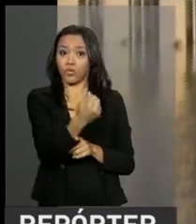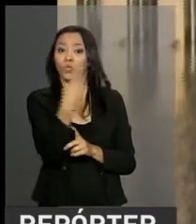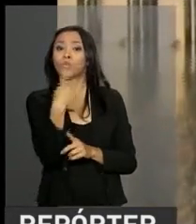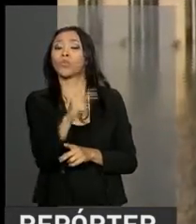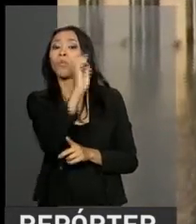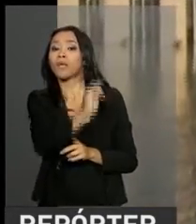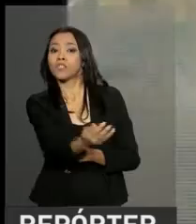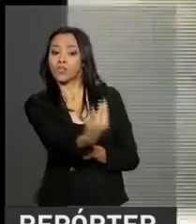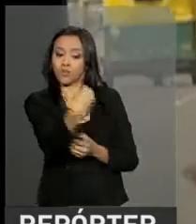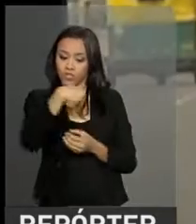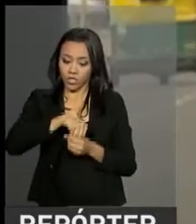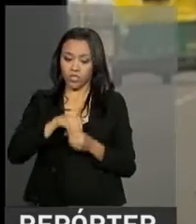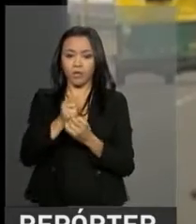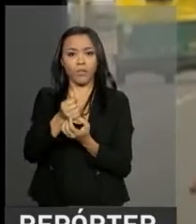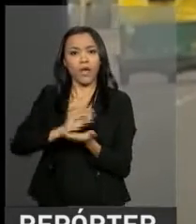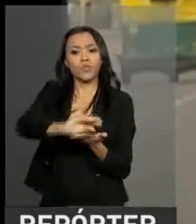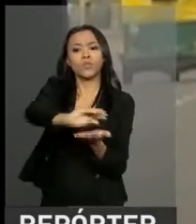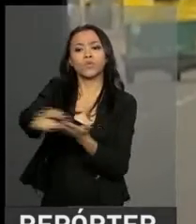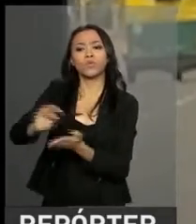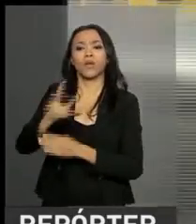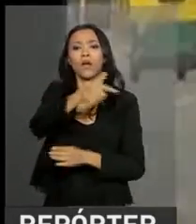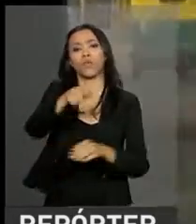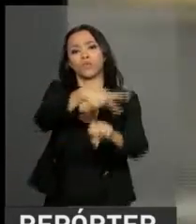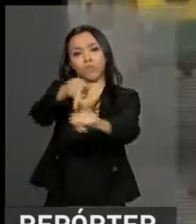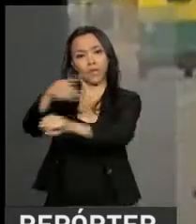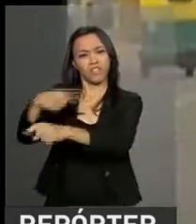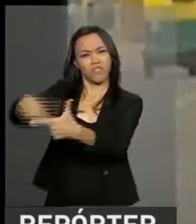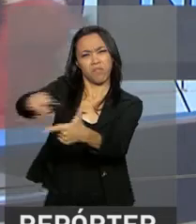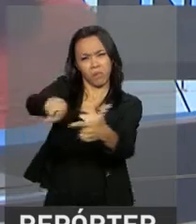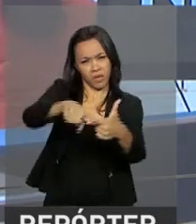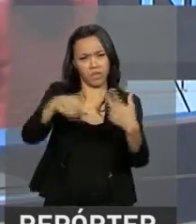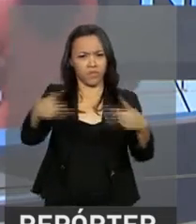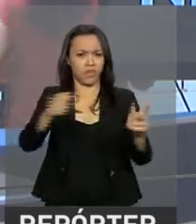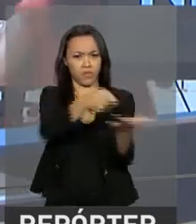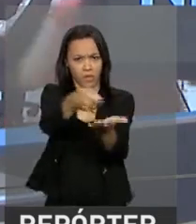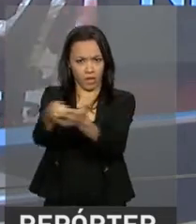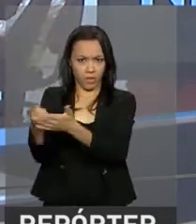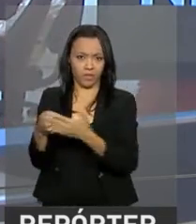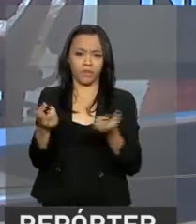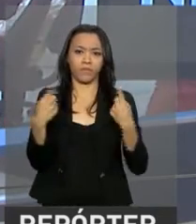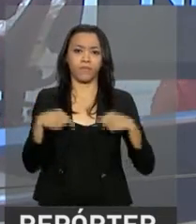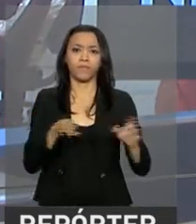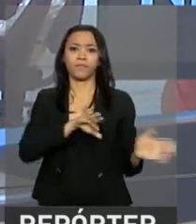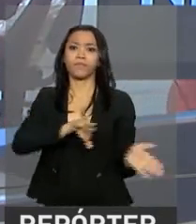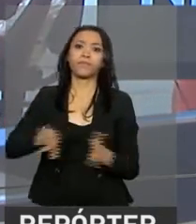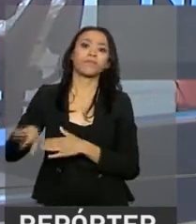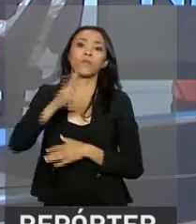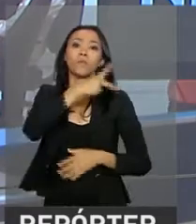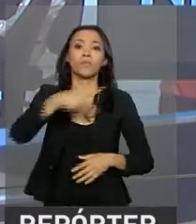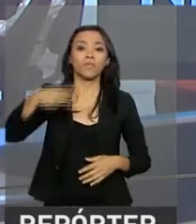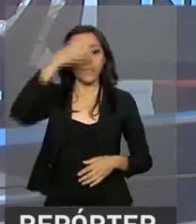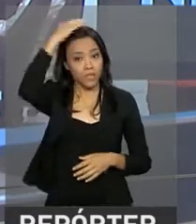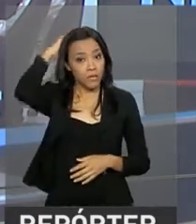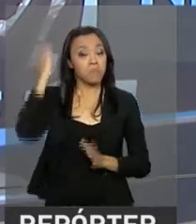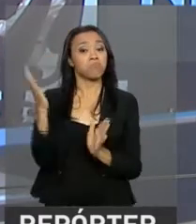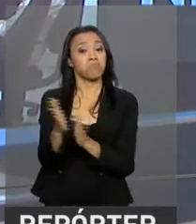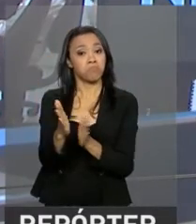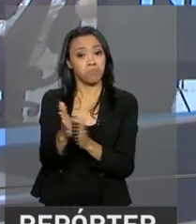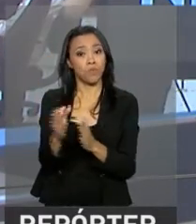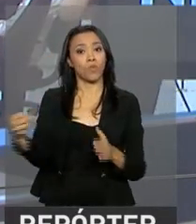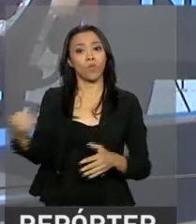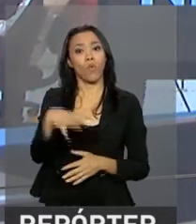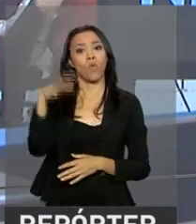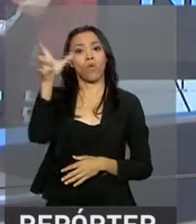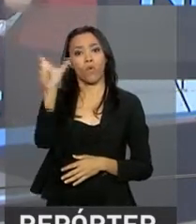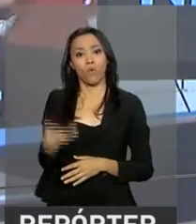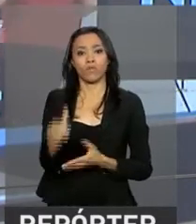países que venham a ter crises em seus balanços de pagamentos e o presidente michel temer parabenizou o novo secretário geral